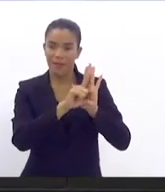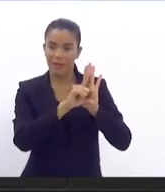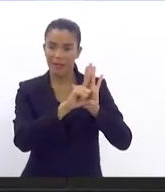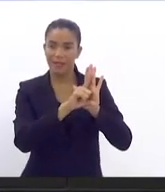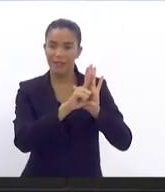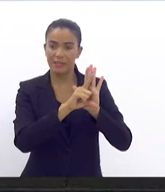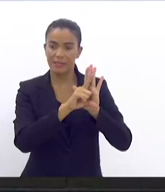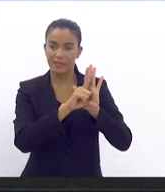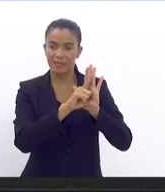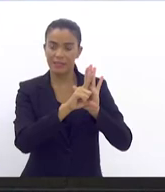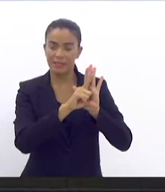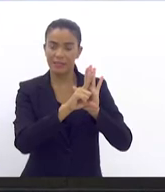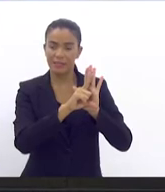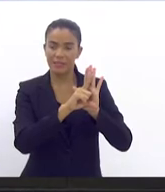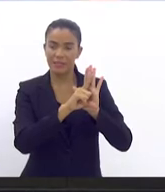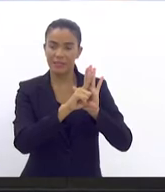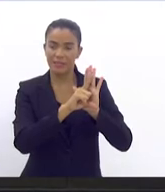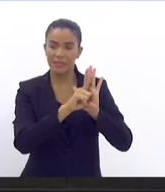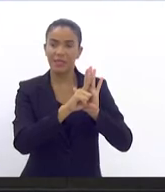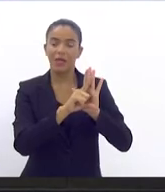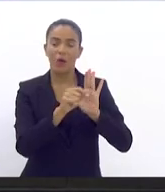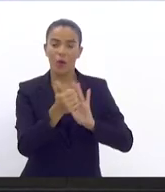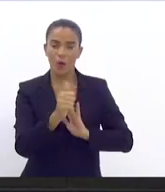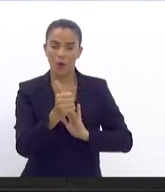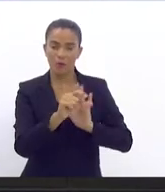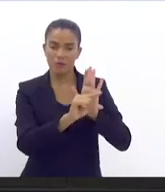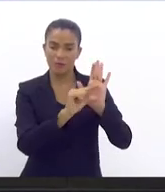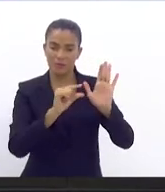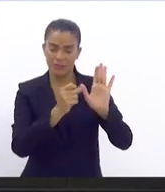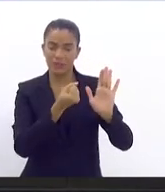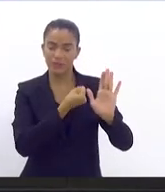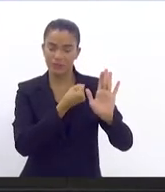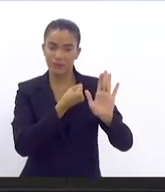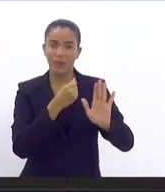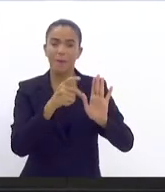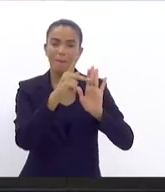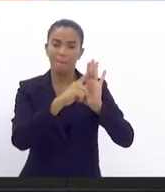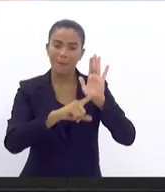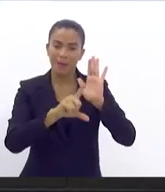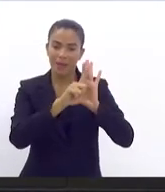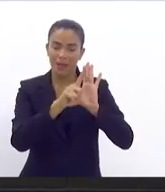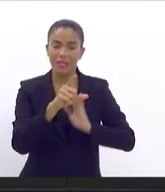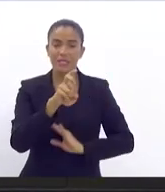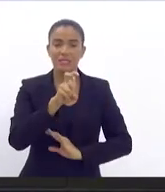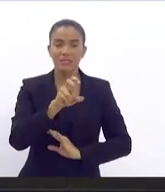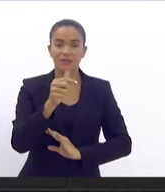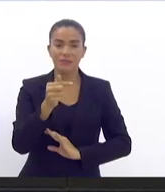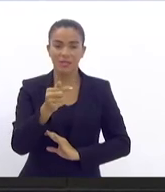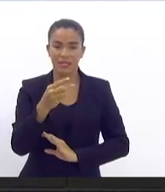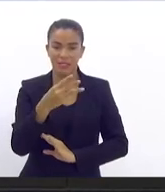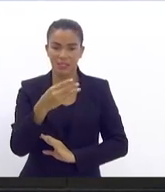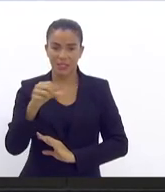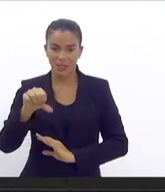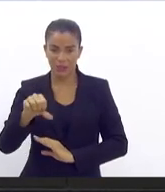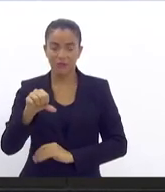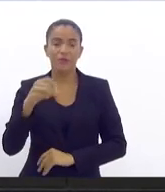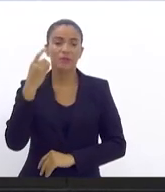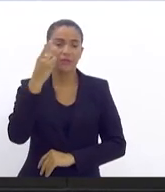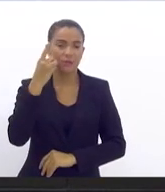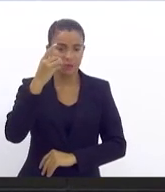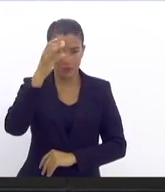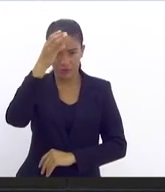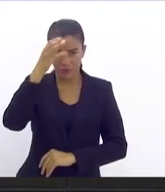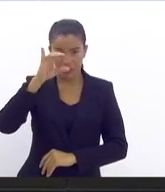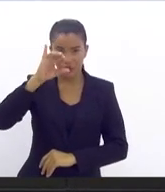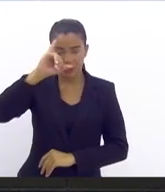Esse foi o 10? Foi o 10. Item 11 da pauta é o PL 5739 de 22, de autoria da deputada Tia Ju, que